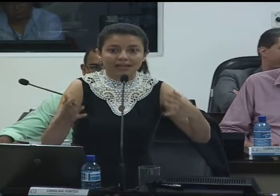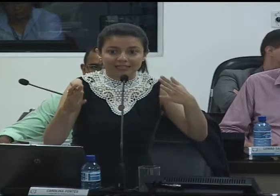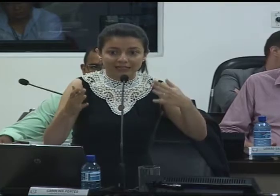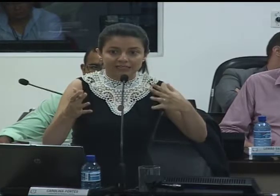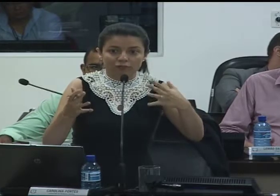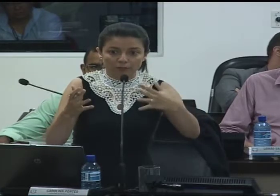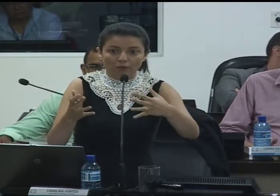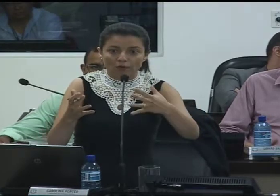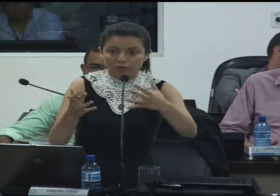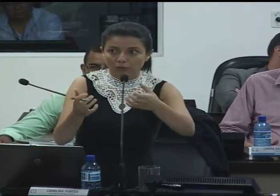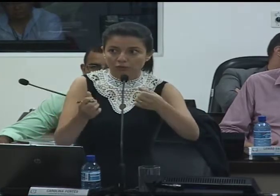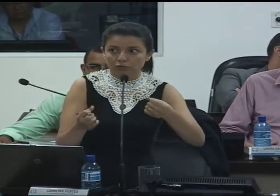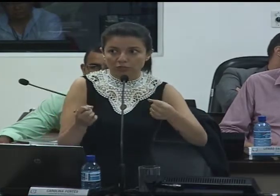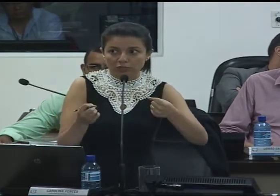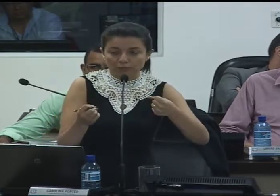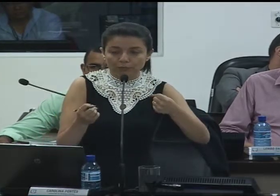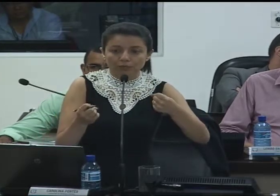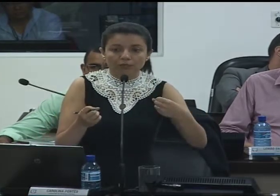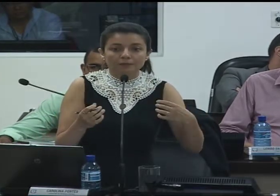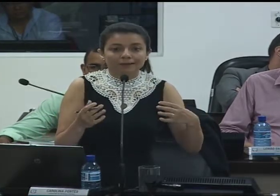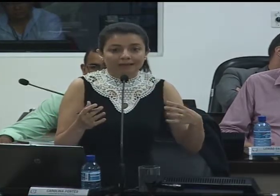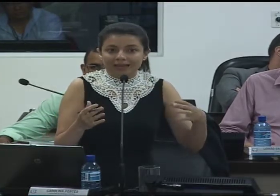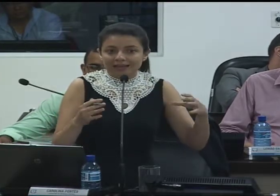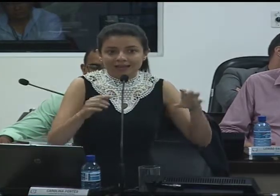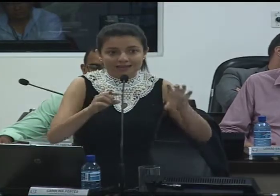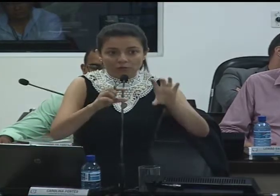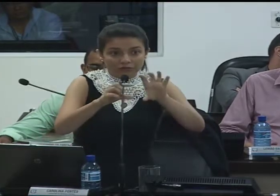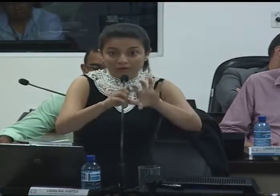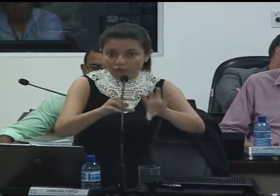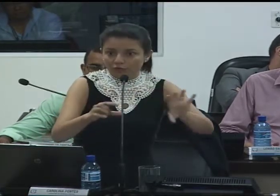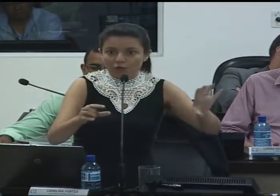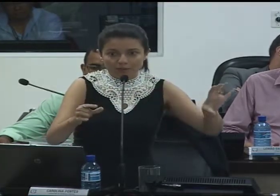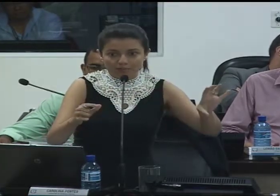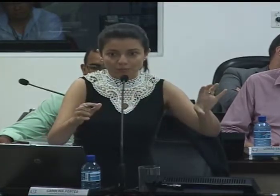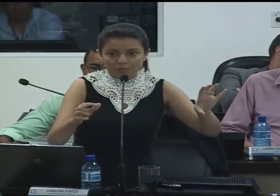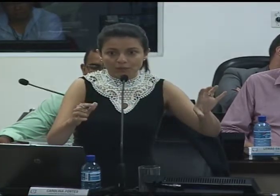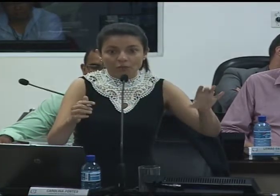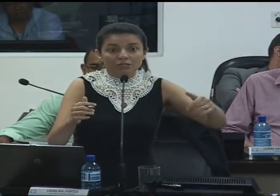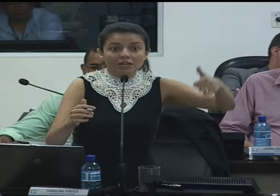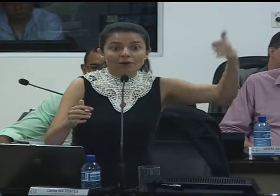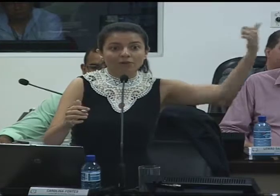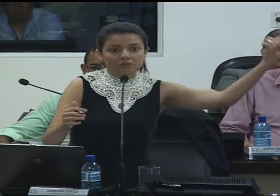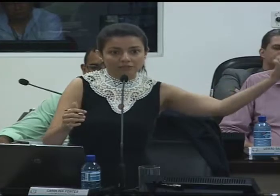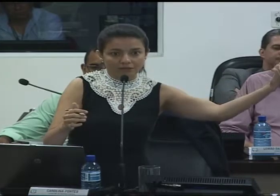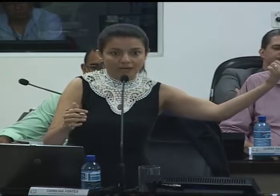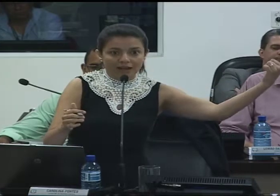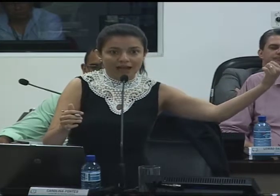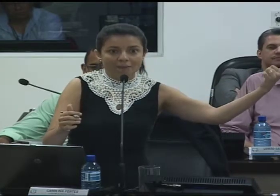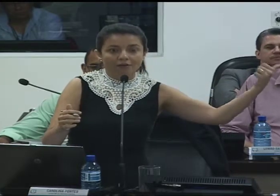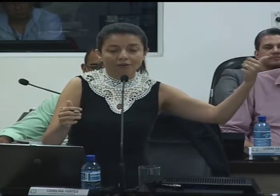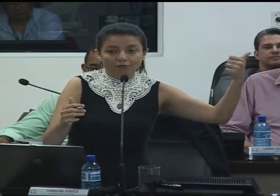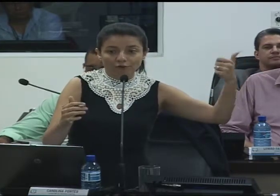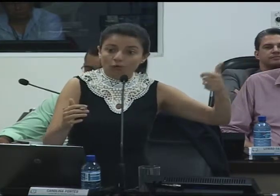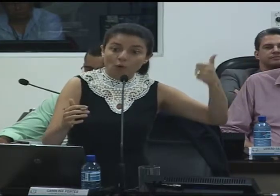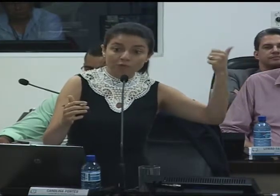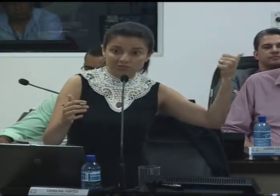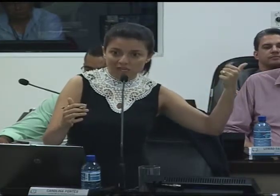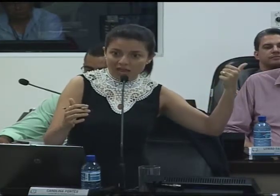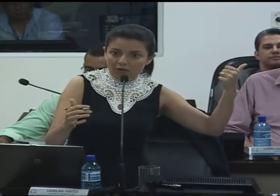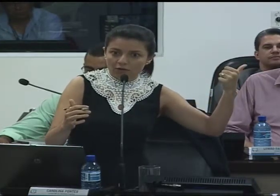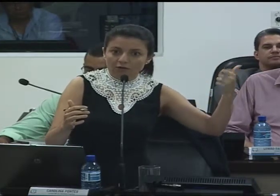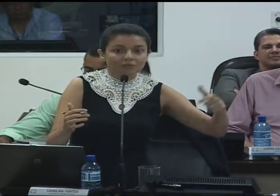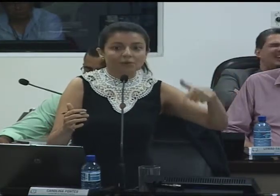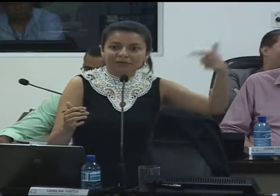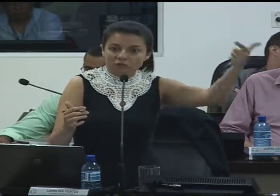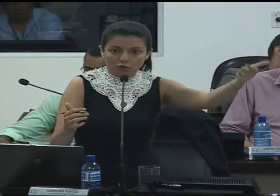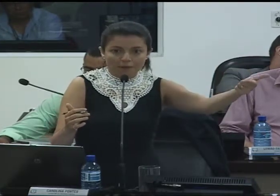propositura, reintegração de posse pelo município, e o trâmite foi o mesmo. O que não aconteceu naquela época foi que o